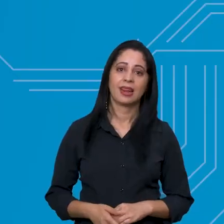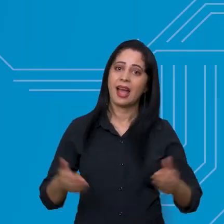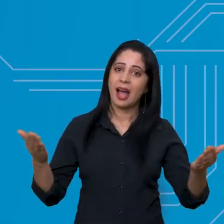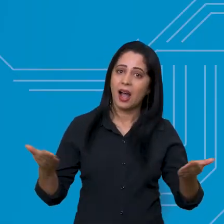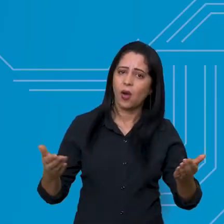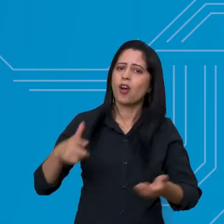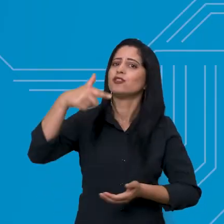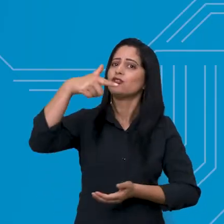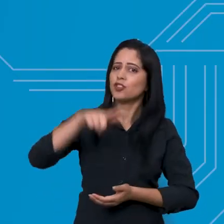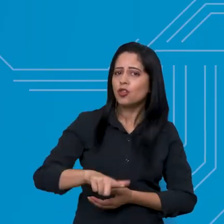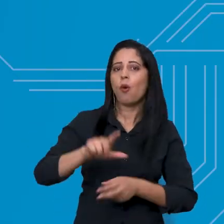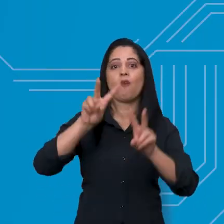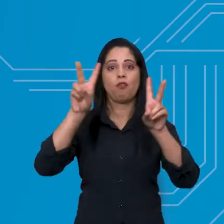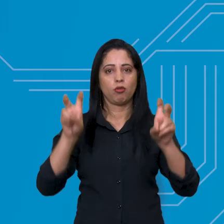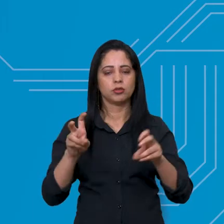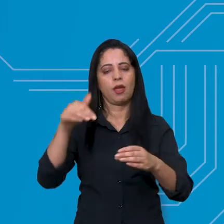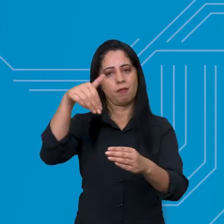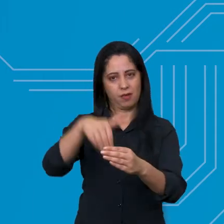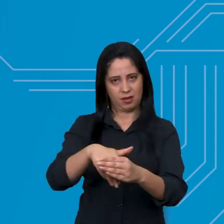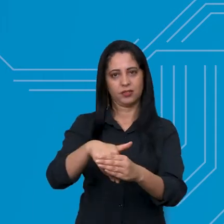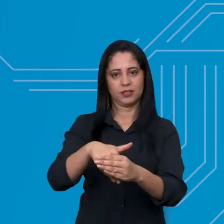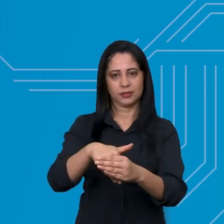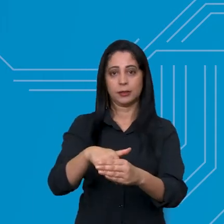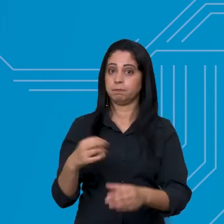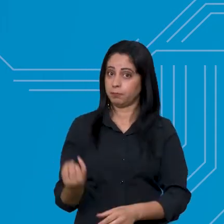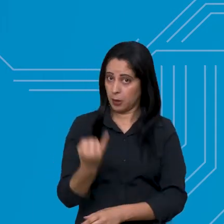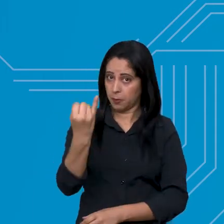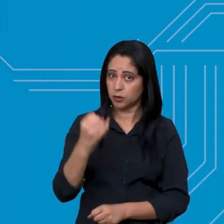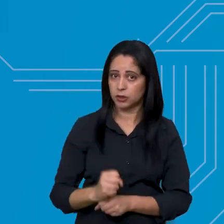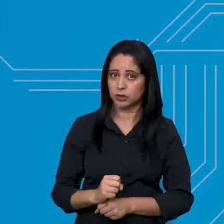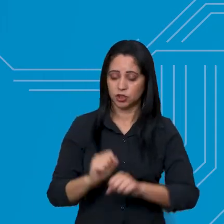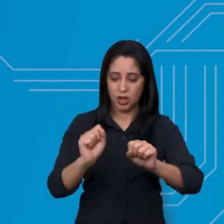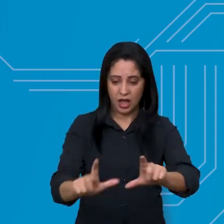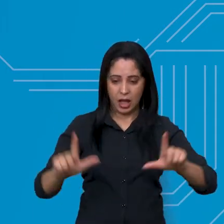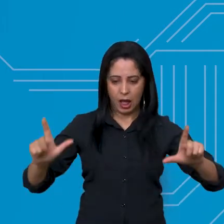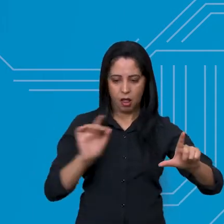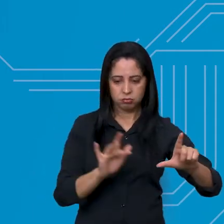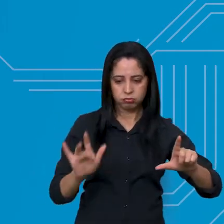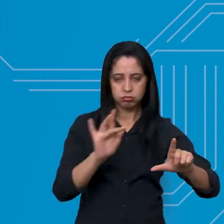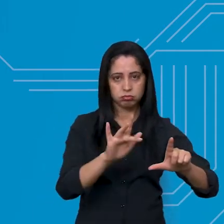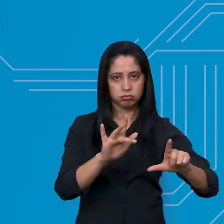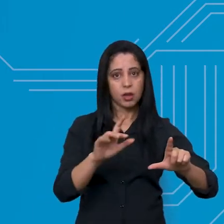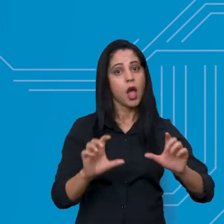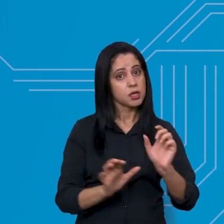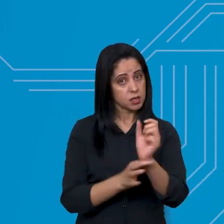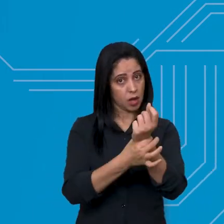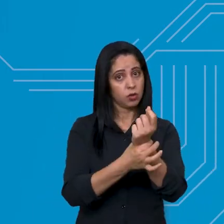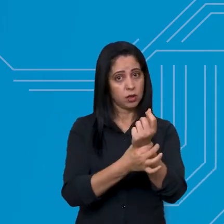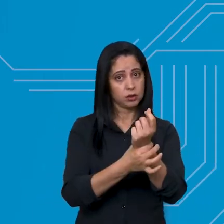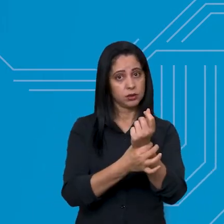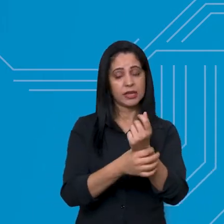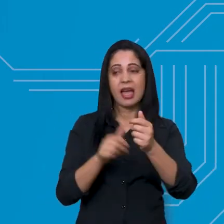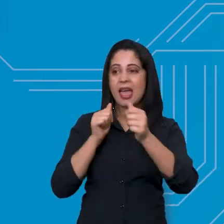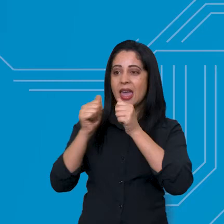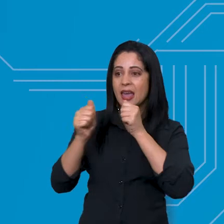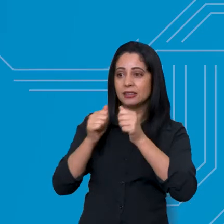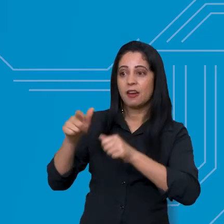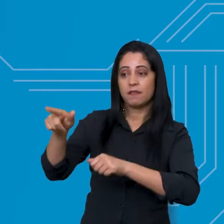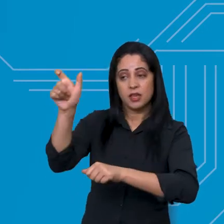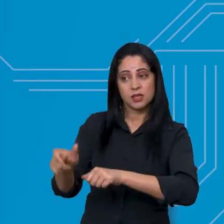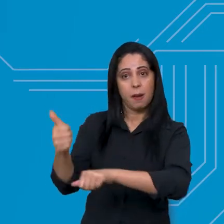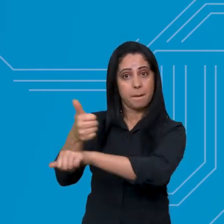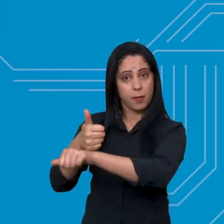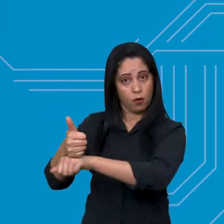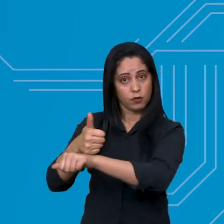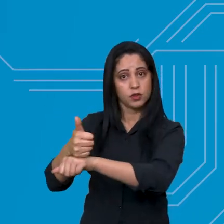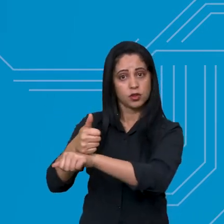E a gente volta a falar de eleição aqui no Semana. Importante, segurança das urnas. Nós ouvimos especialistas para garantir para